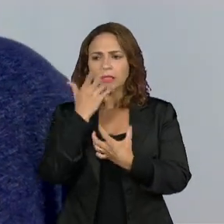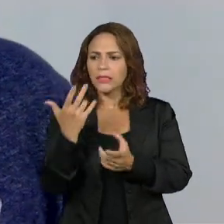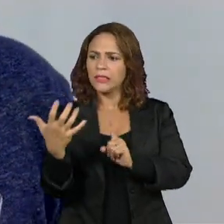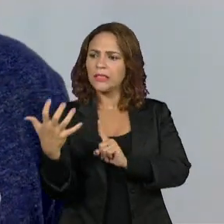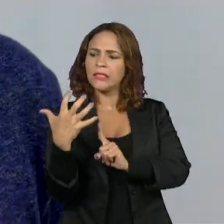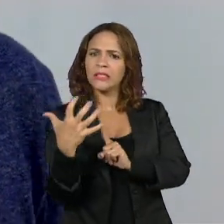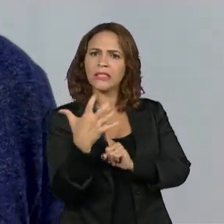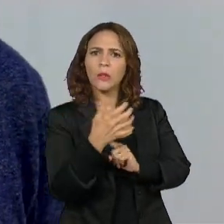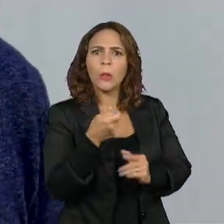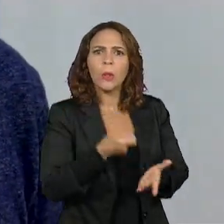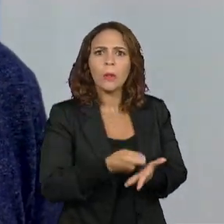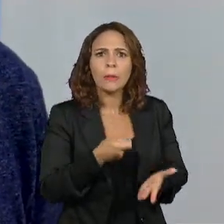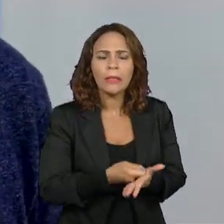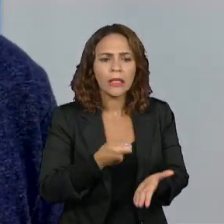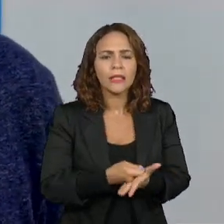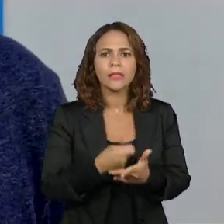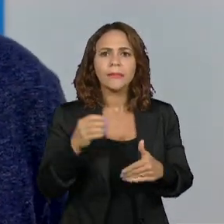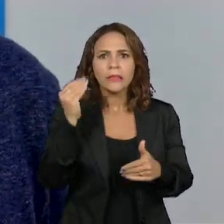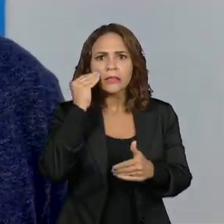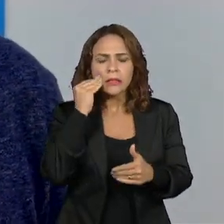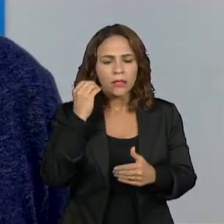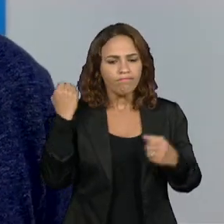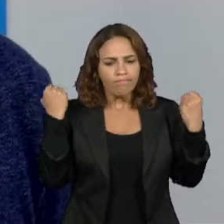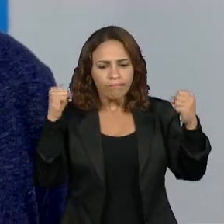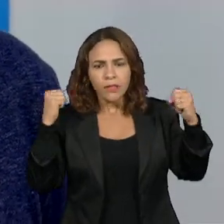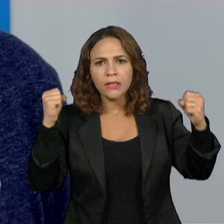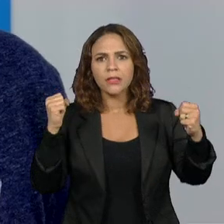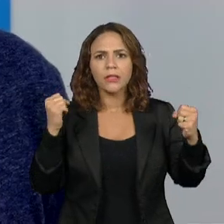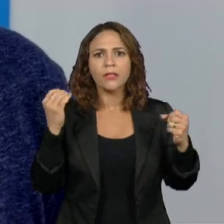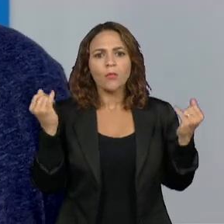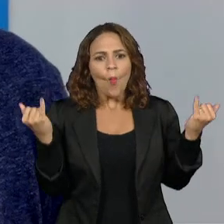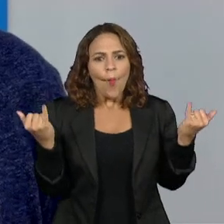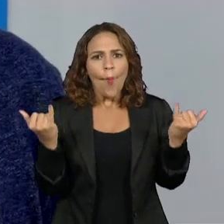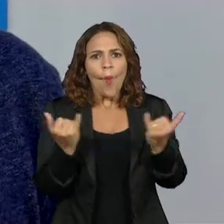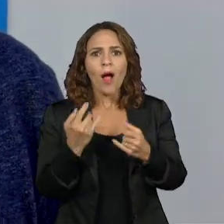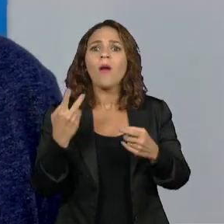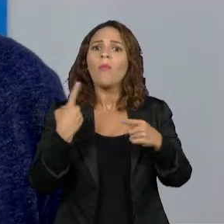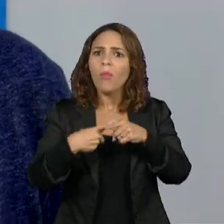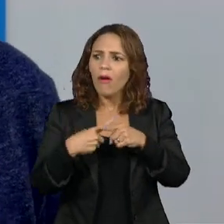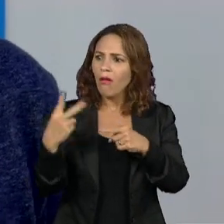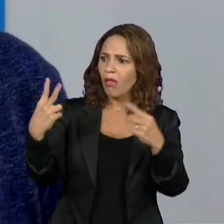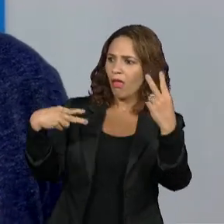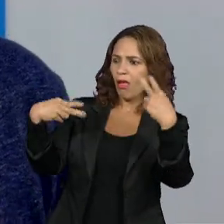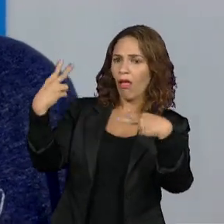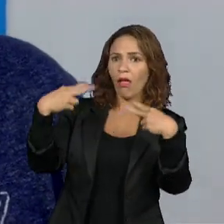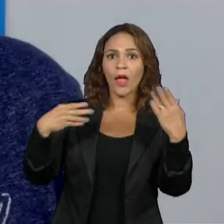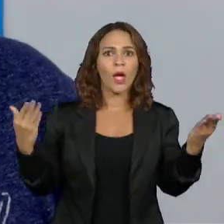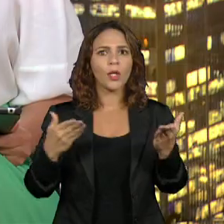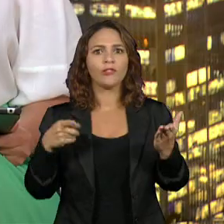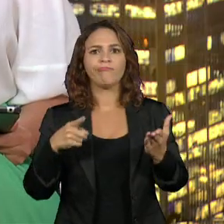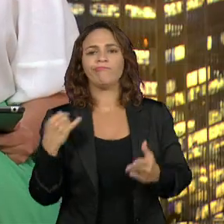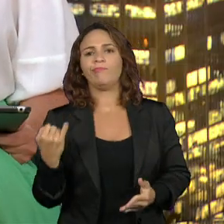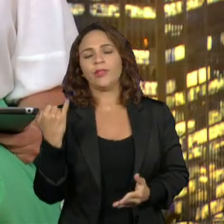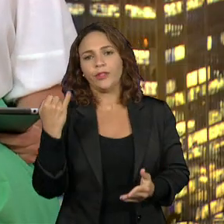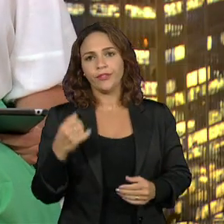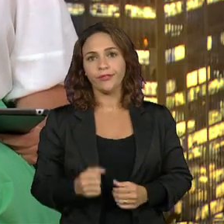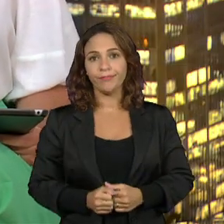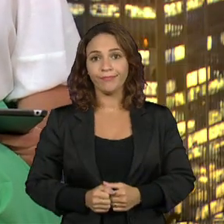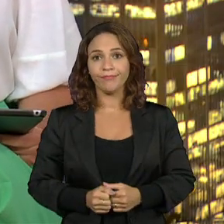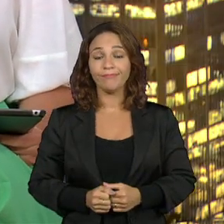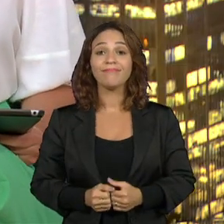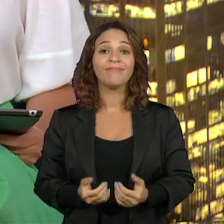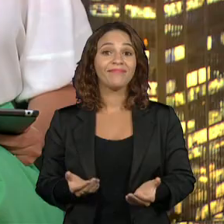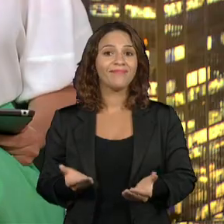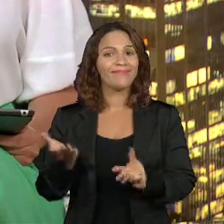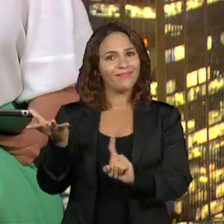né, para tentar ficar em forma ou alguma coisa do tipo, porque a imagem ainda, hoje em dia, representa muita coisa. Recebemos